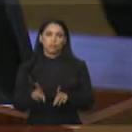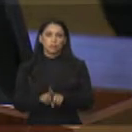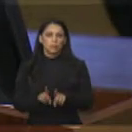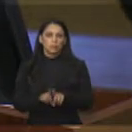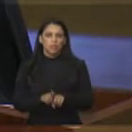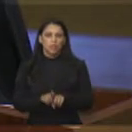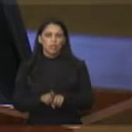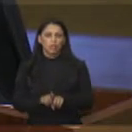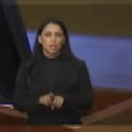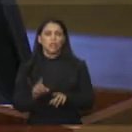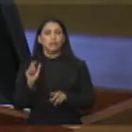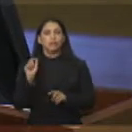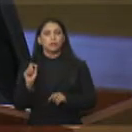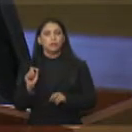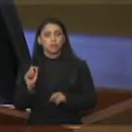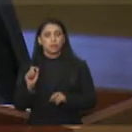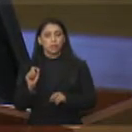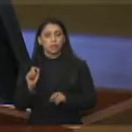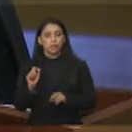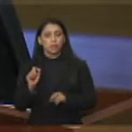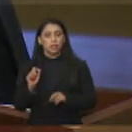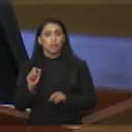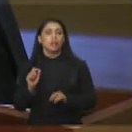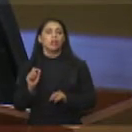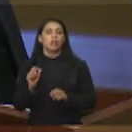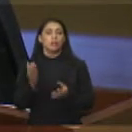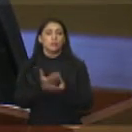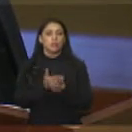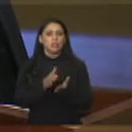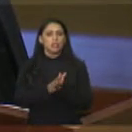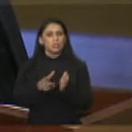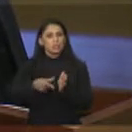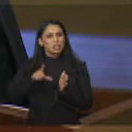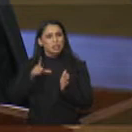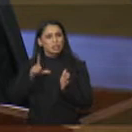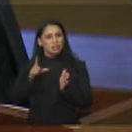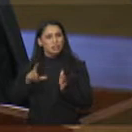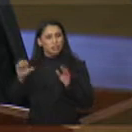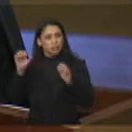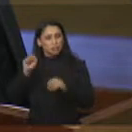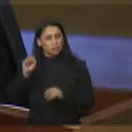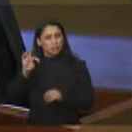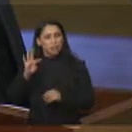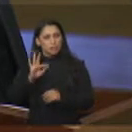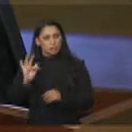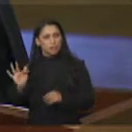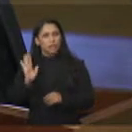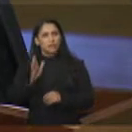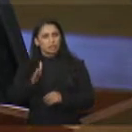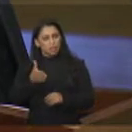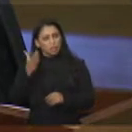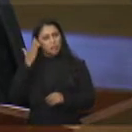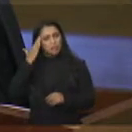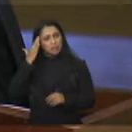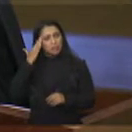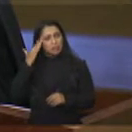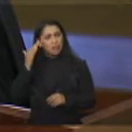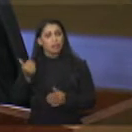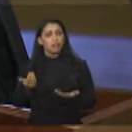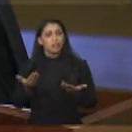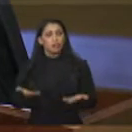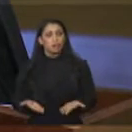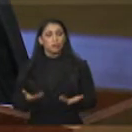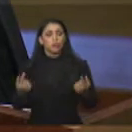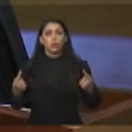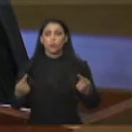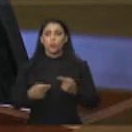poucos, tampouco isolados, os precedentes em que o Tribunal conheceu de ações diretas de inconstitucionalidade ajuizadas